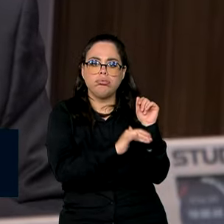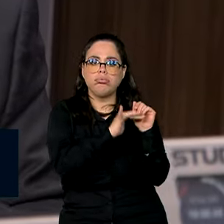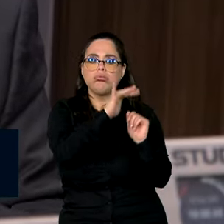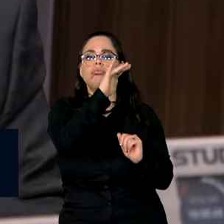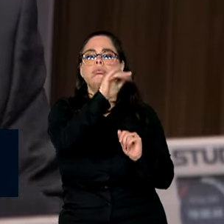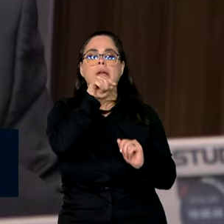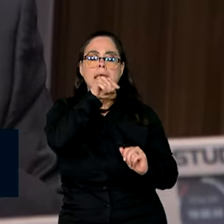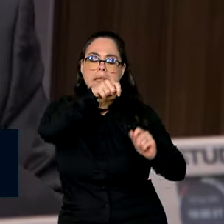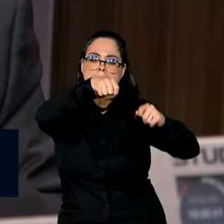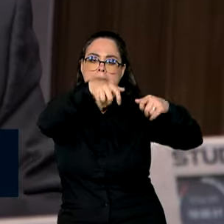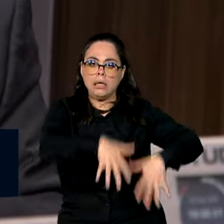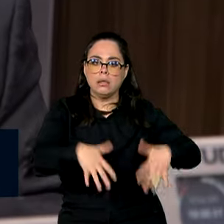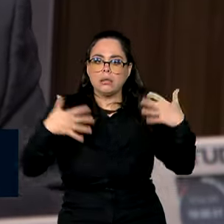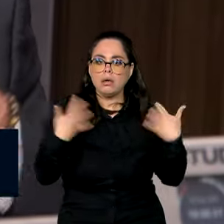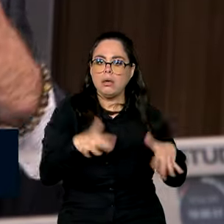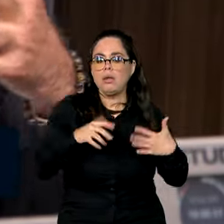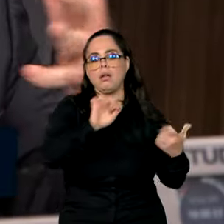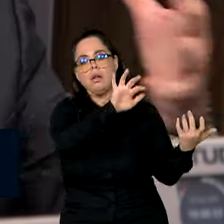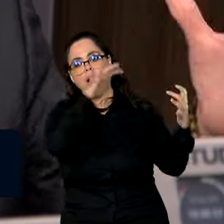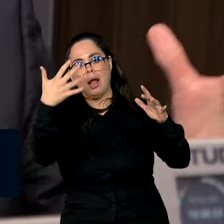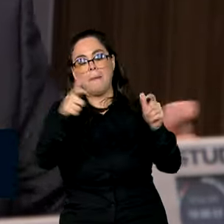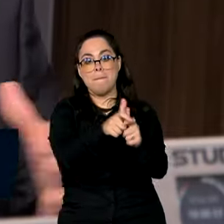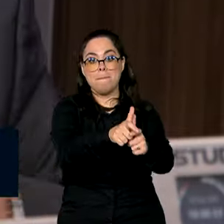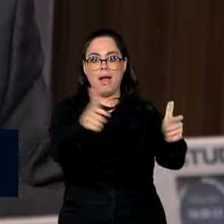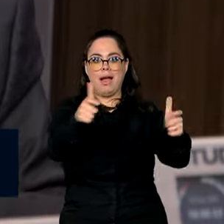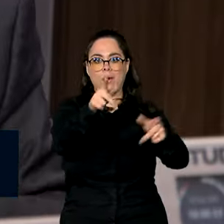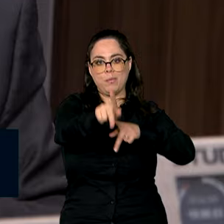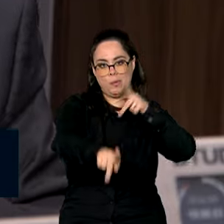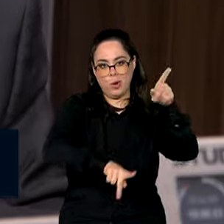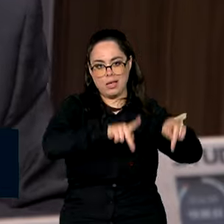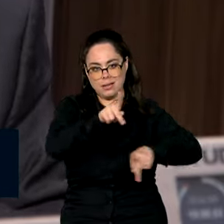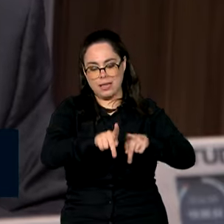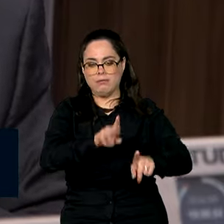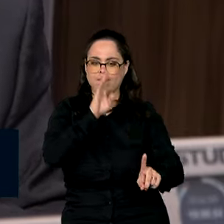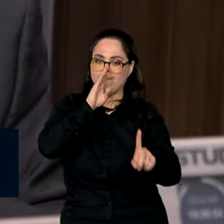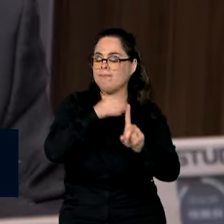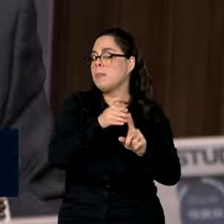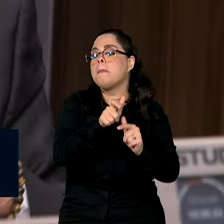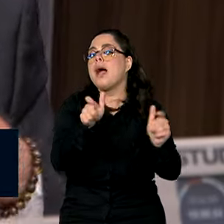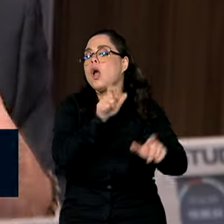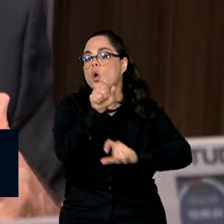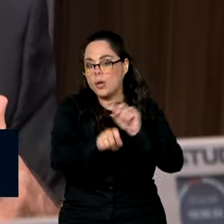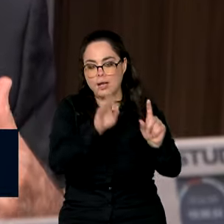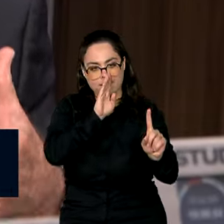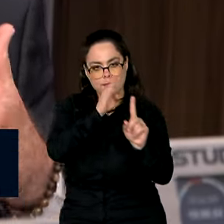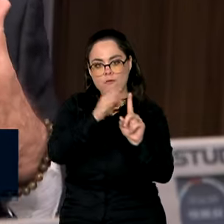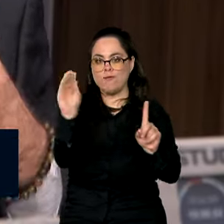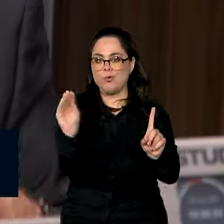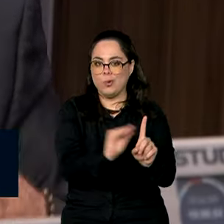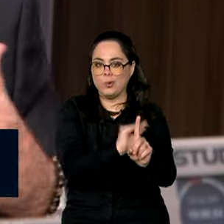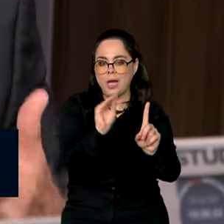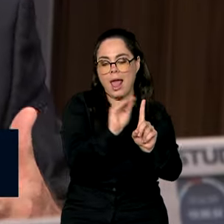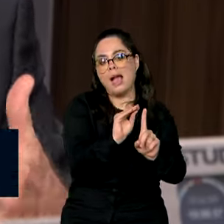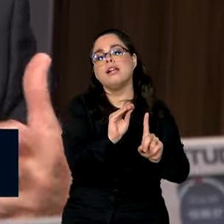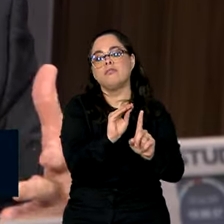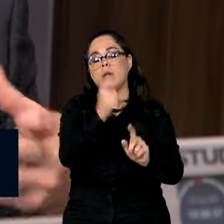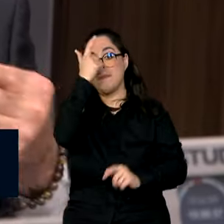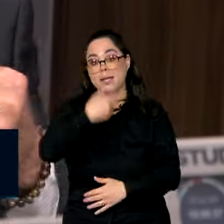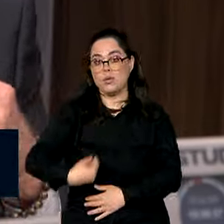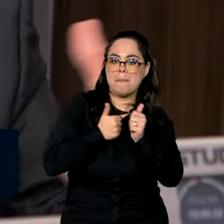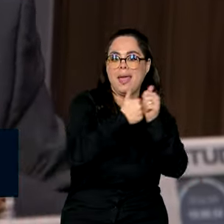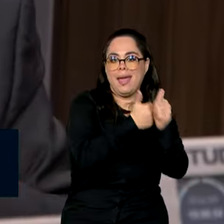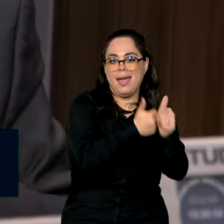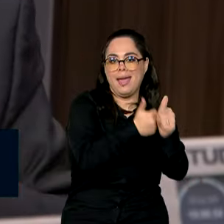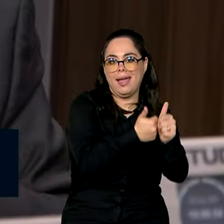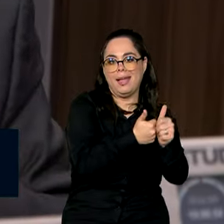o o desastre que que acomete a maior parte da população principalmente aquela população mais mais vulnerável que mora próximo